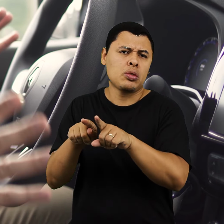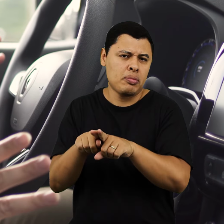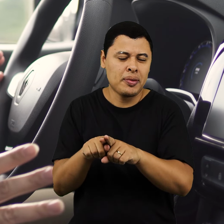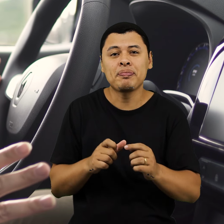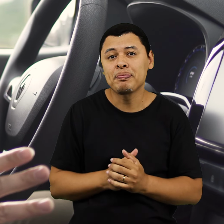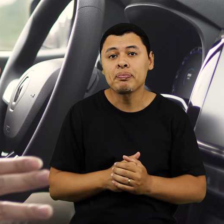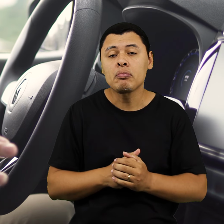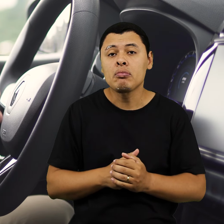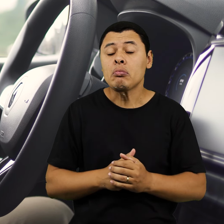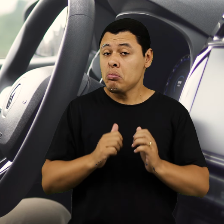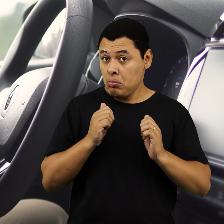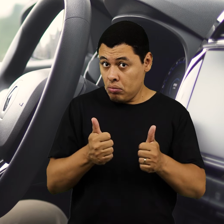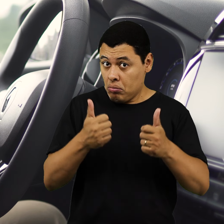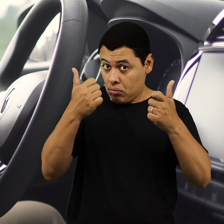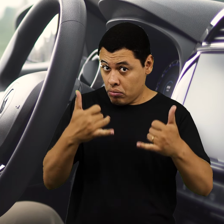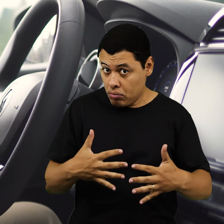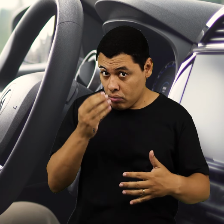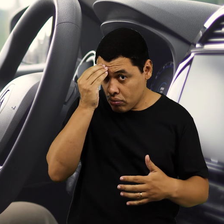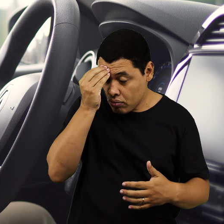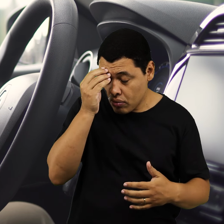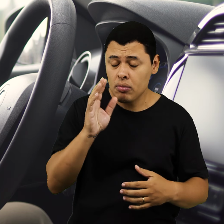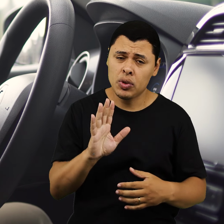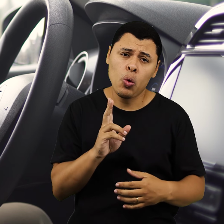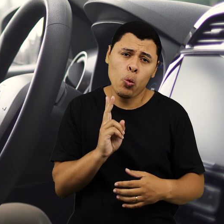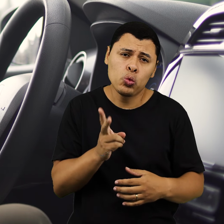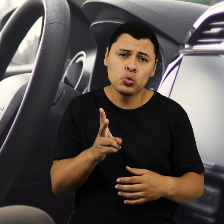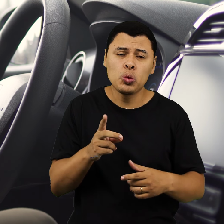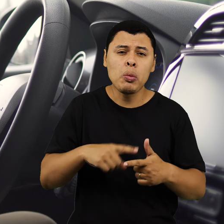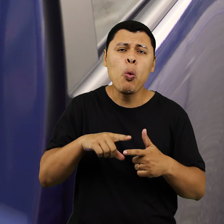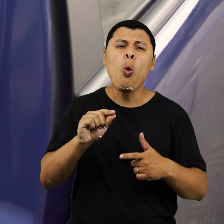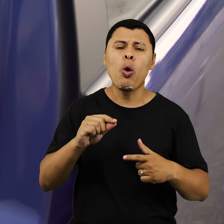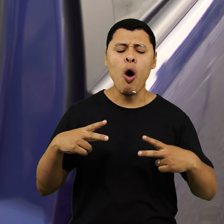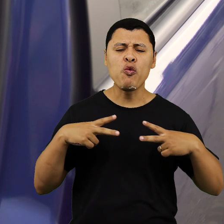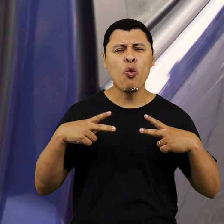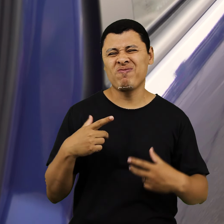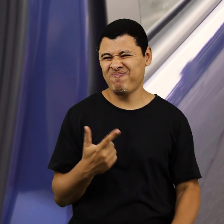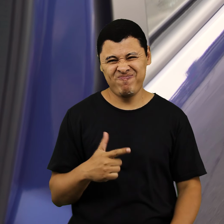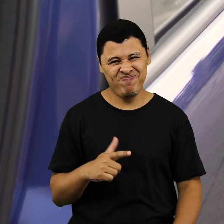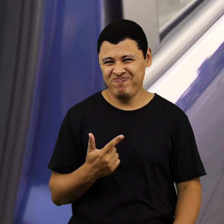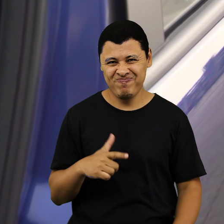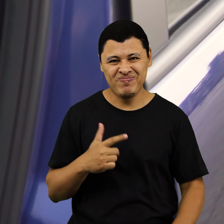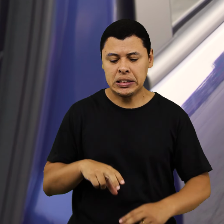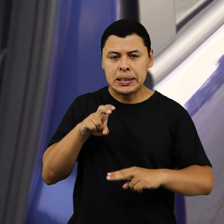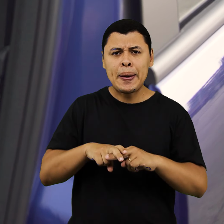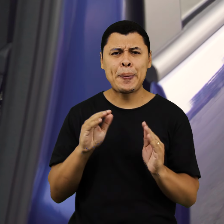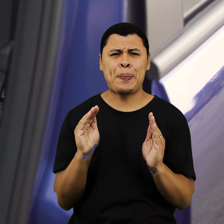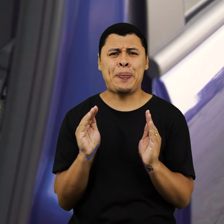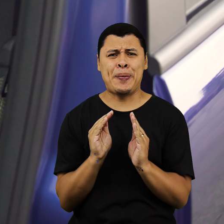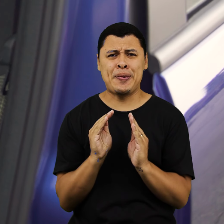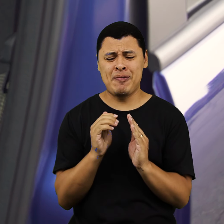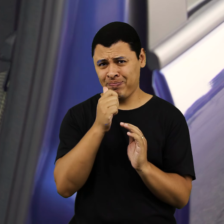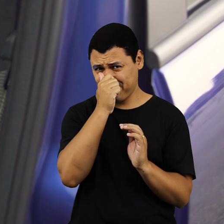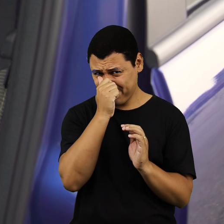Tudo isso posto, também permanecem as limitações de ergonomia do Kwid, né? Que é um carro que tem os bancos um pouco diminutos, tem